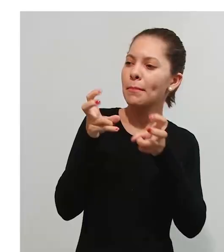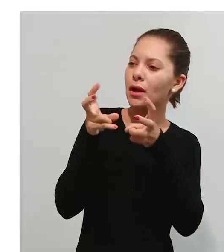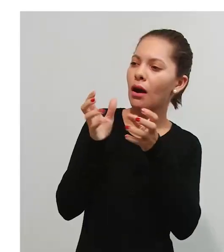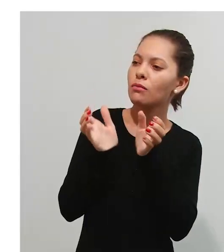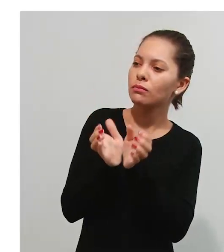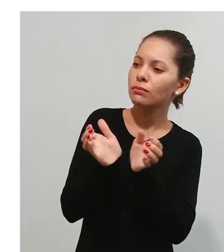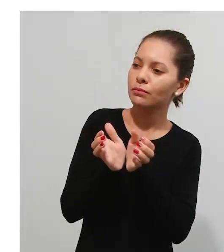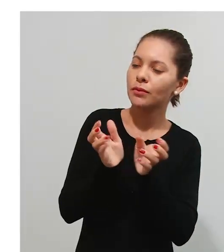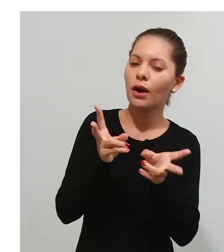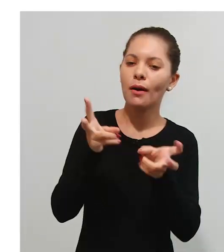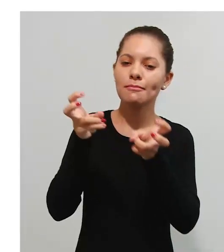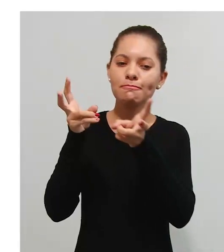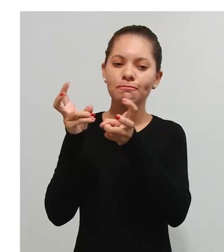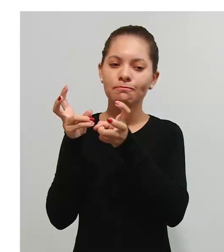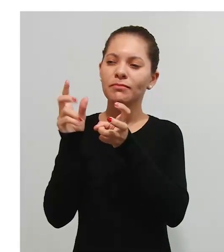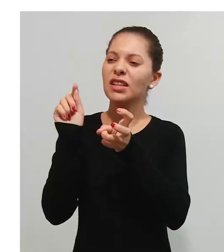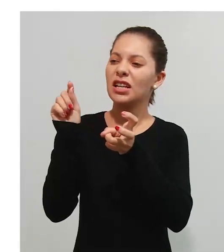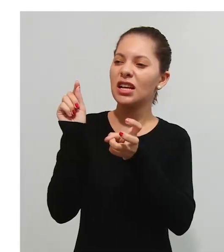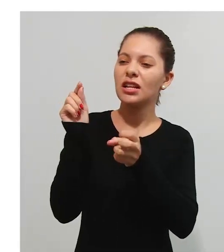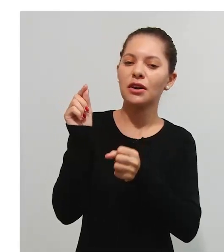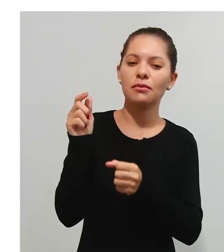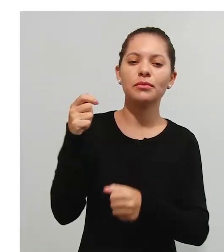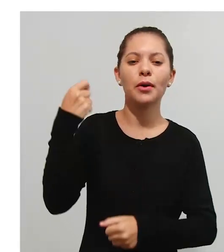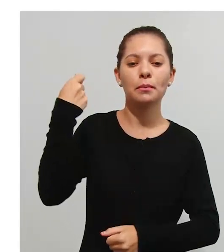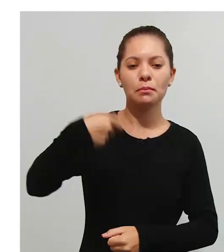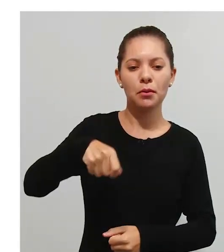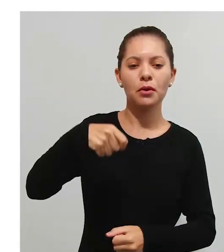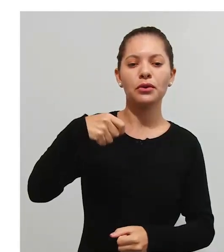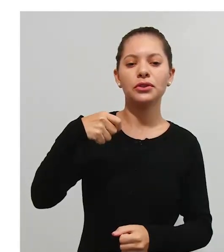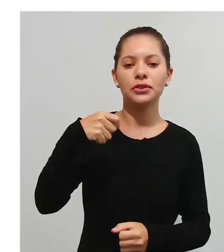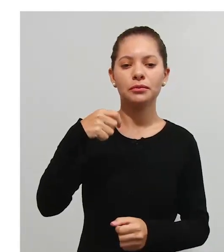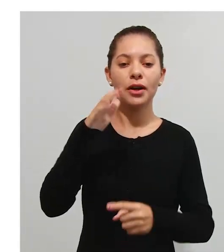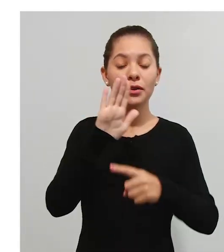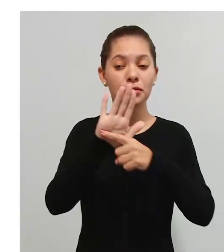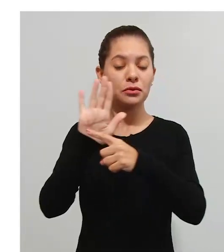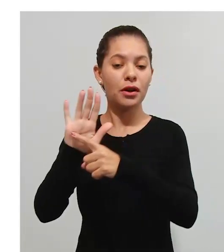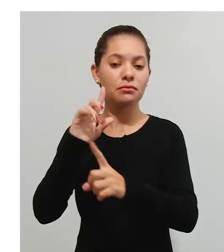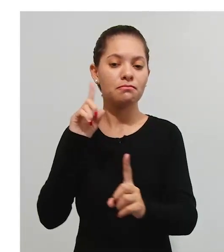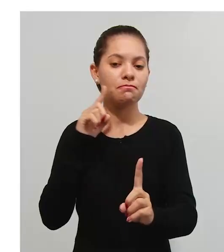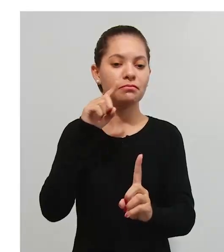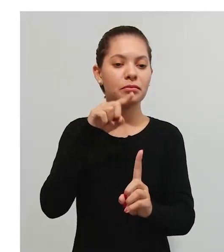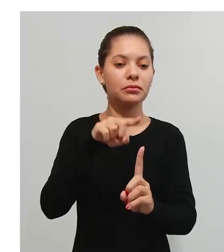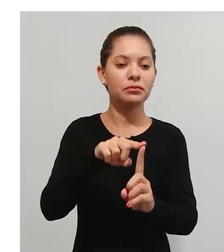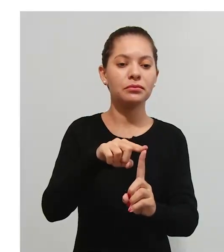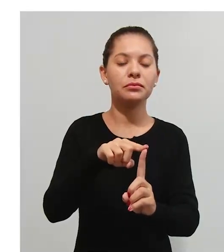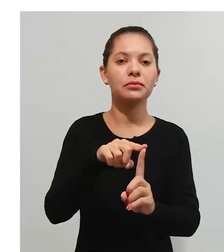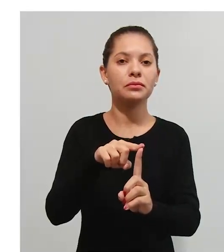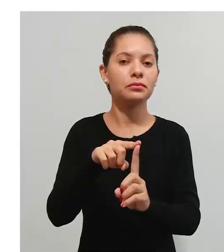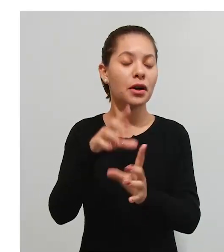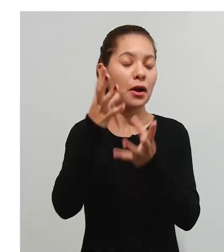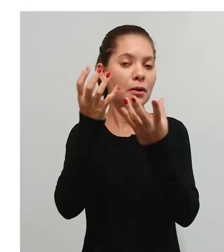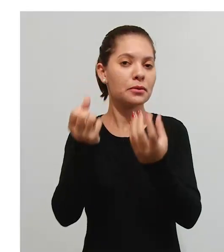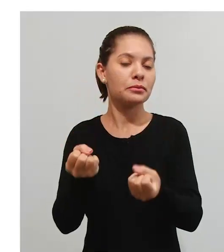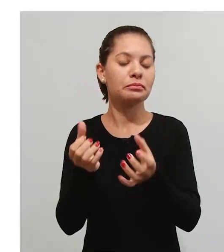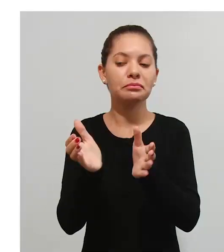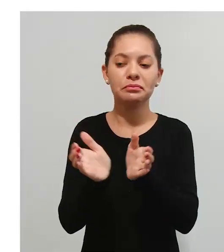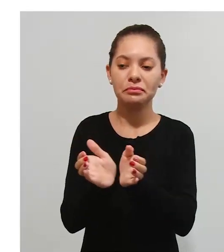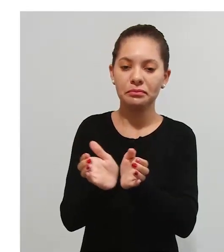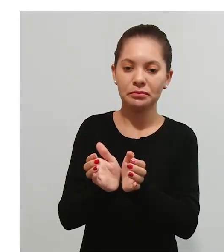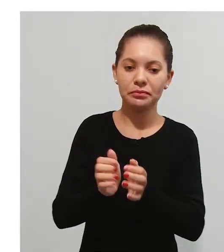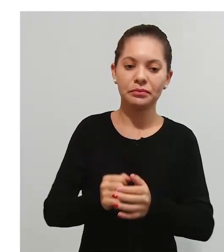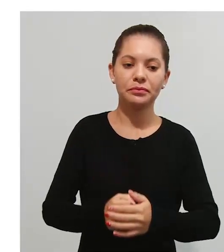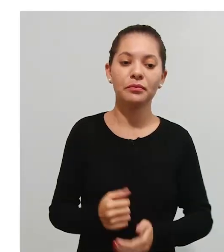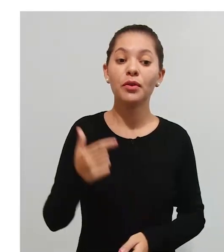por aquele grupo como sendo capaz de defender os objetivos que são legitimados e aceitos pelo